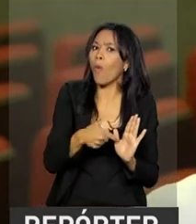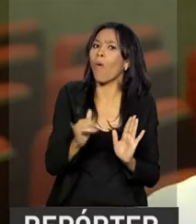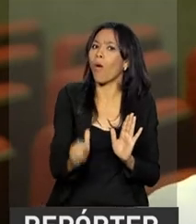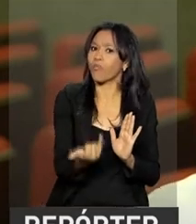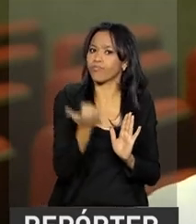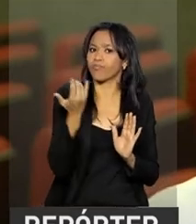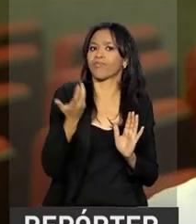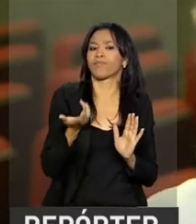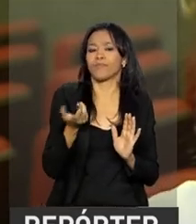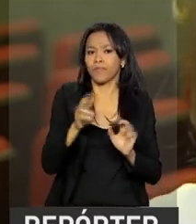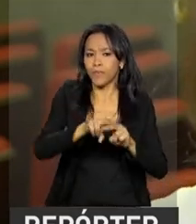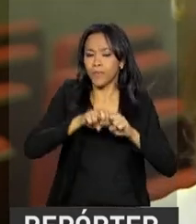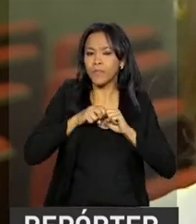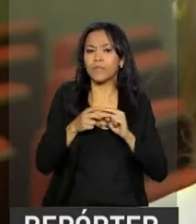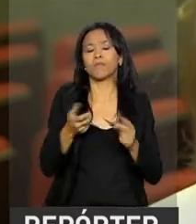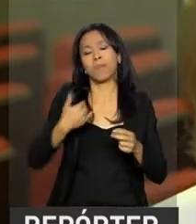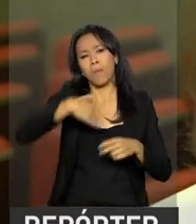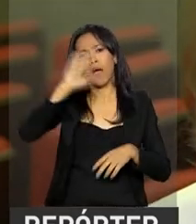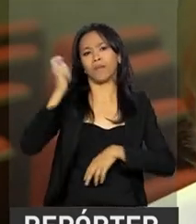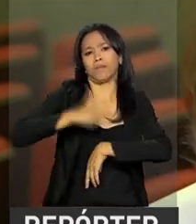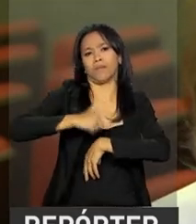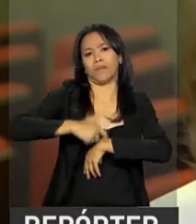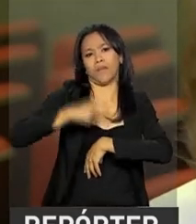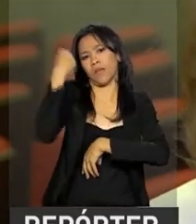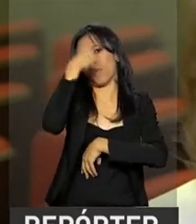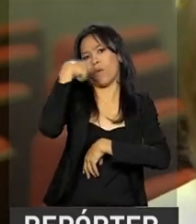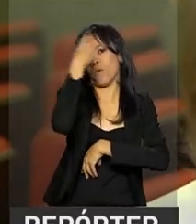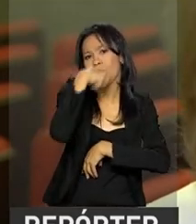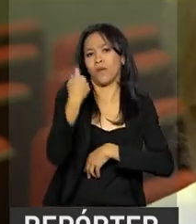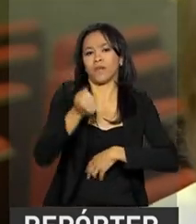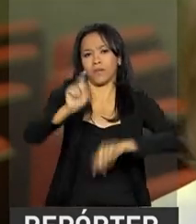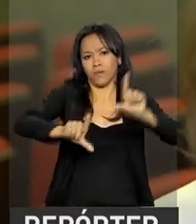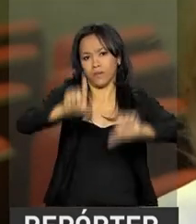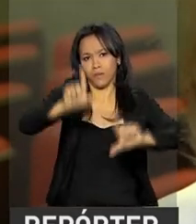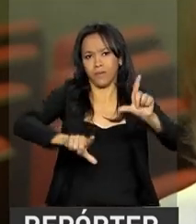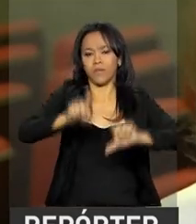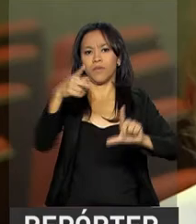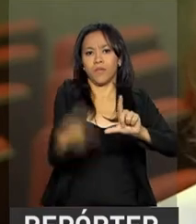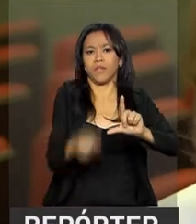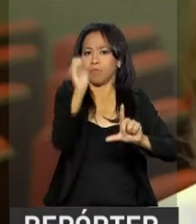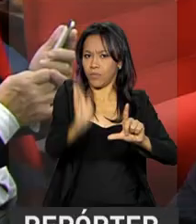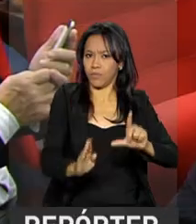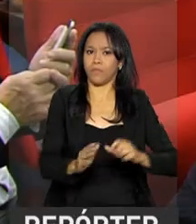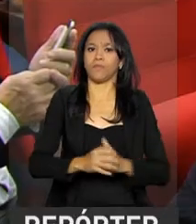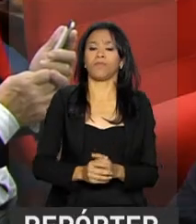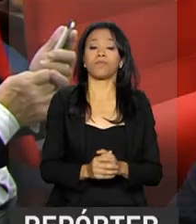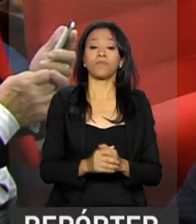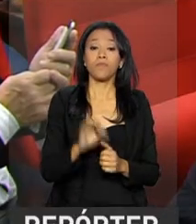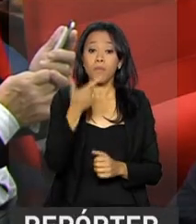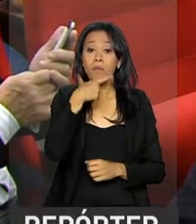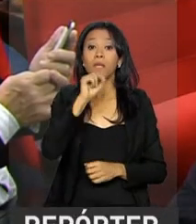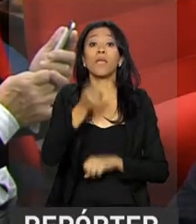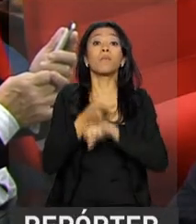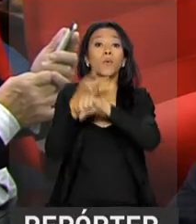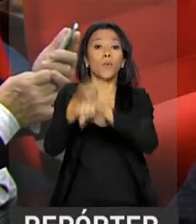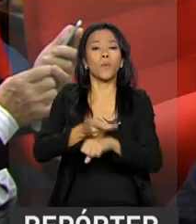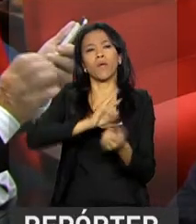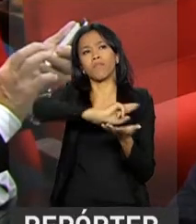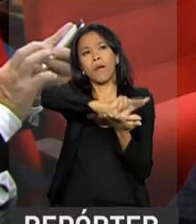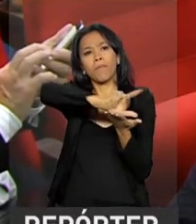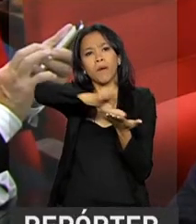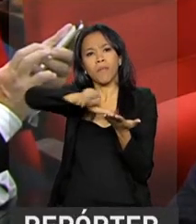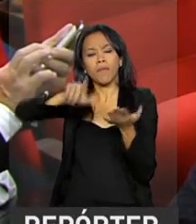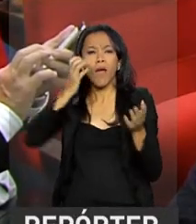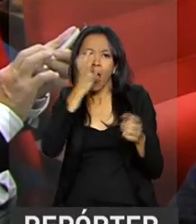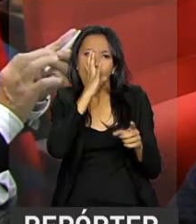exibindo mais mais tempo de conteúdo nacional e de conteúdo nacional e independente para quem busca mais variedade na